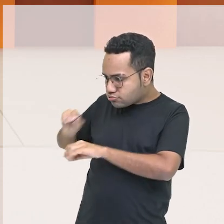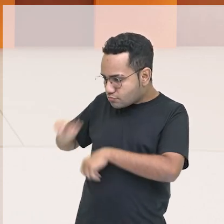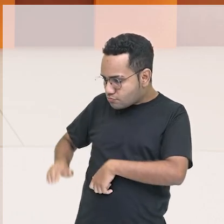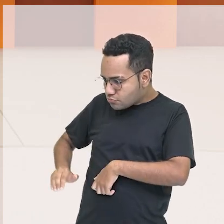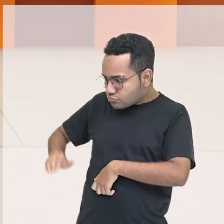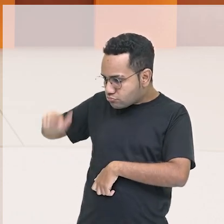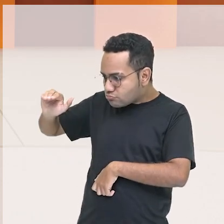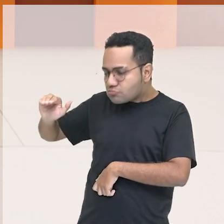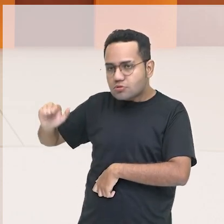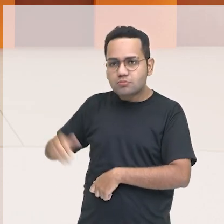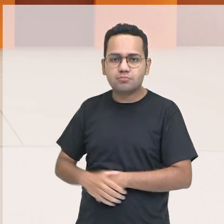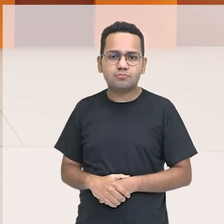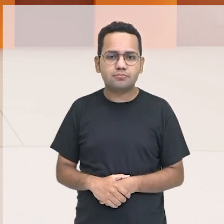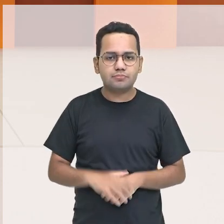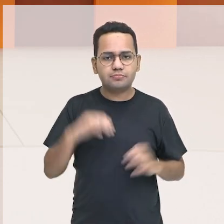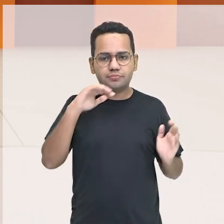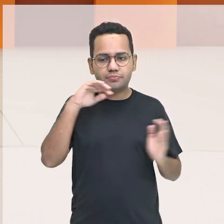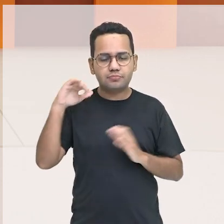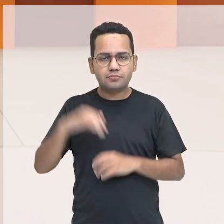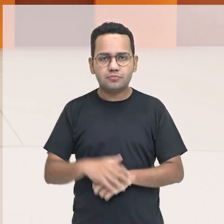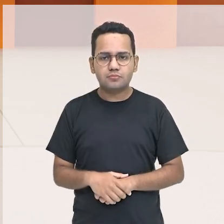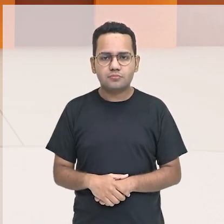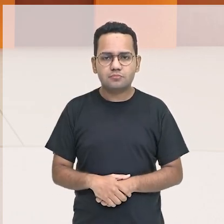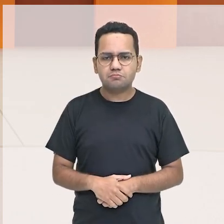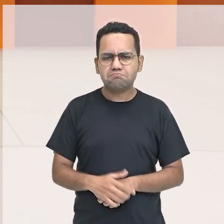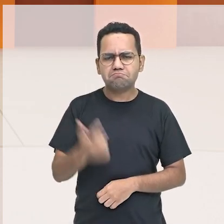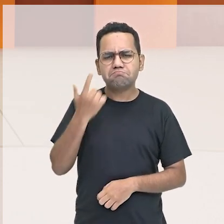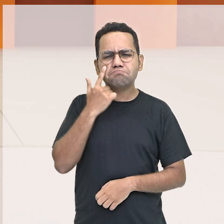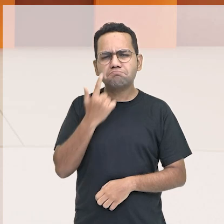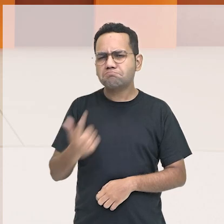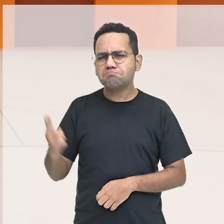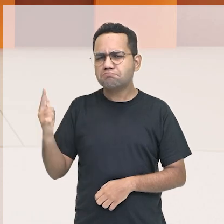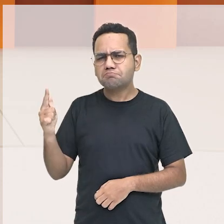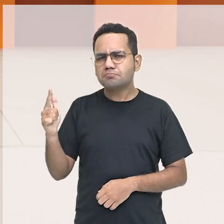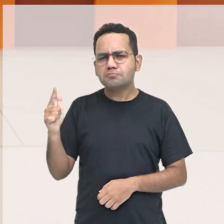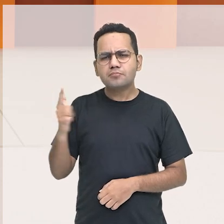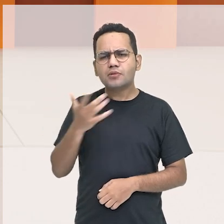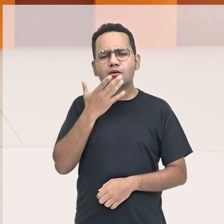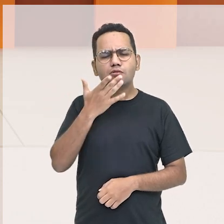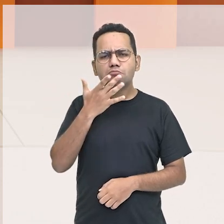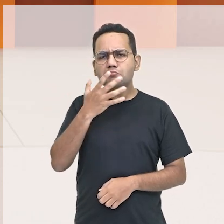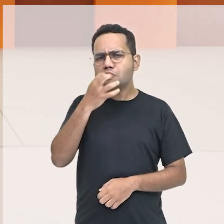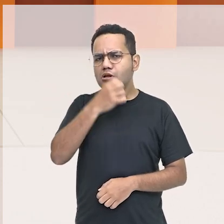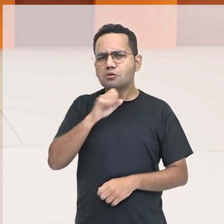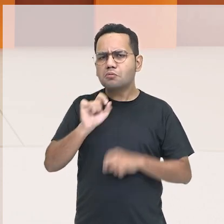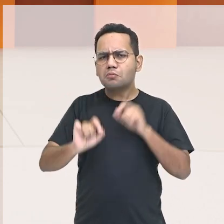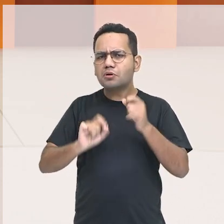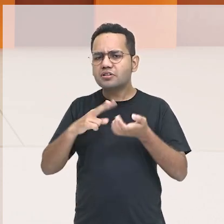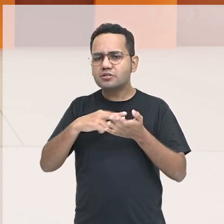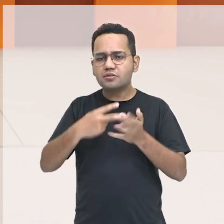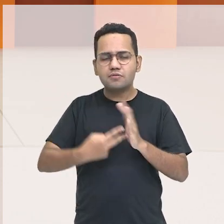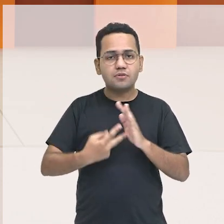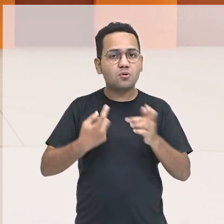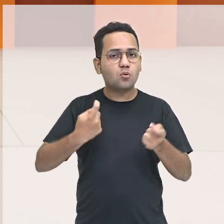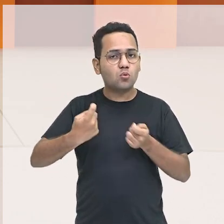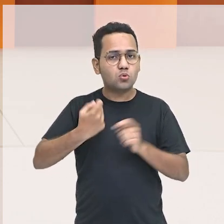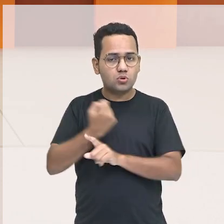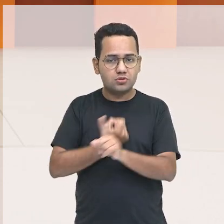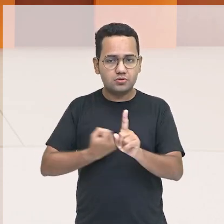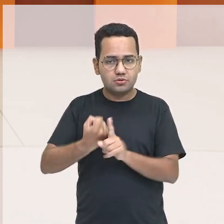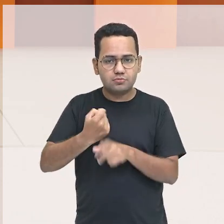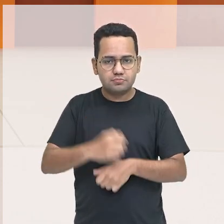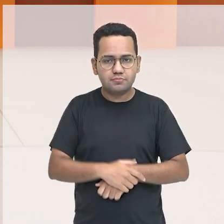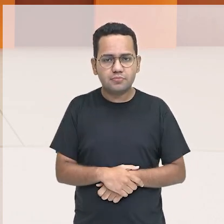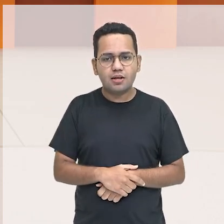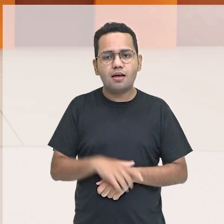controle social dentro desse processo? O controle social compreende os mecanismos que delimitam as